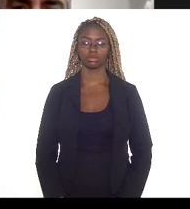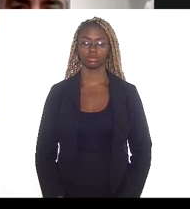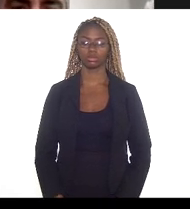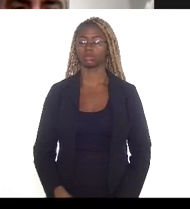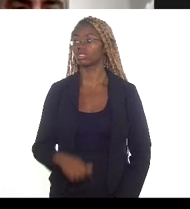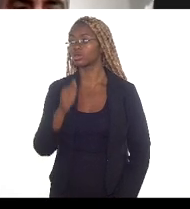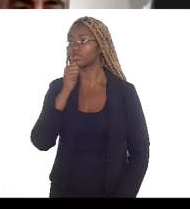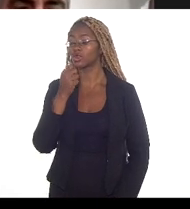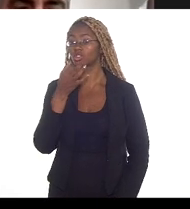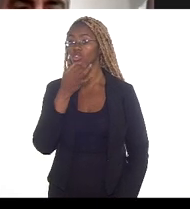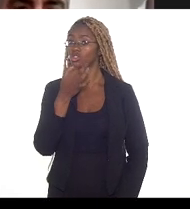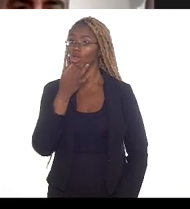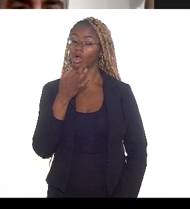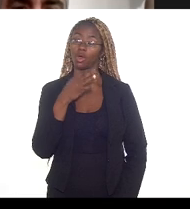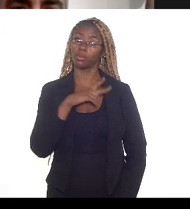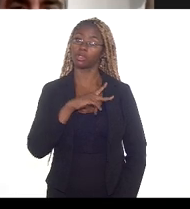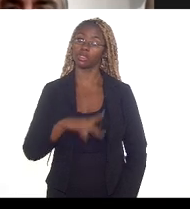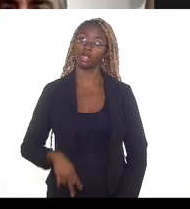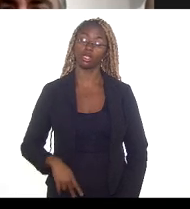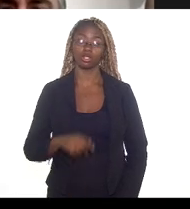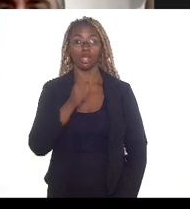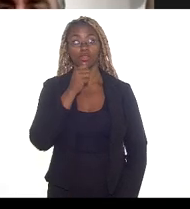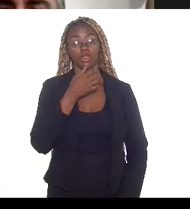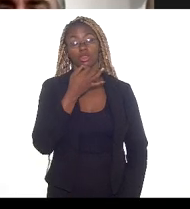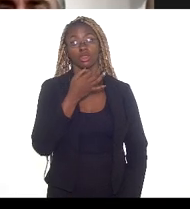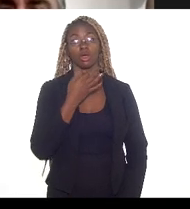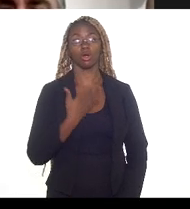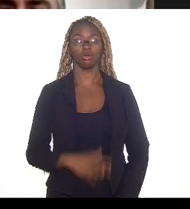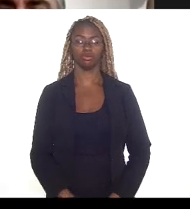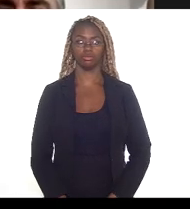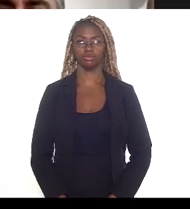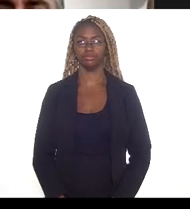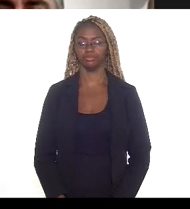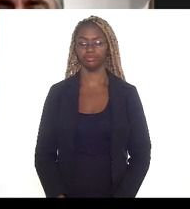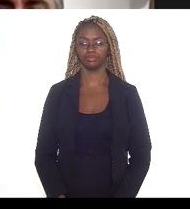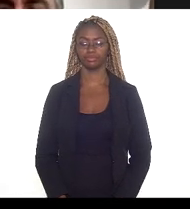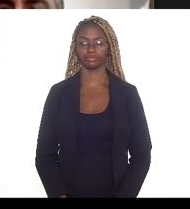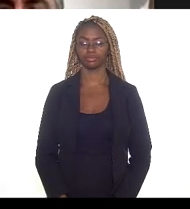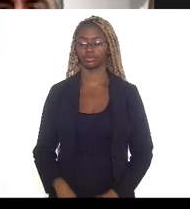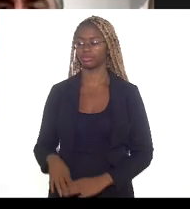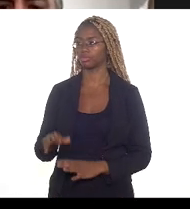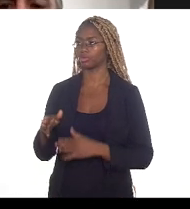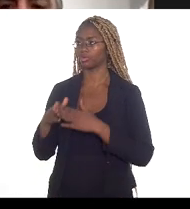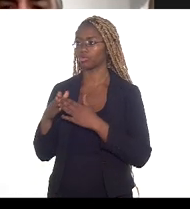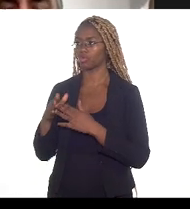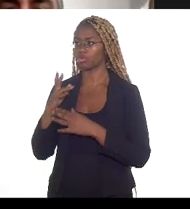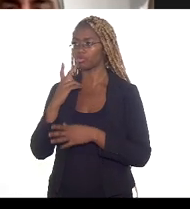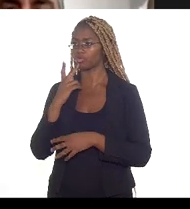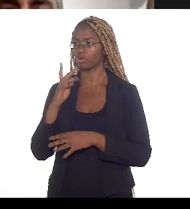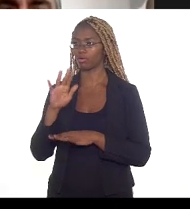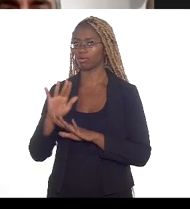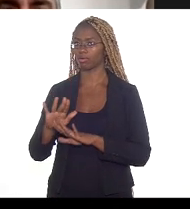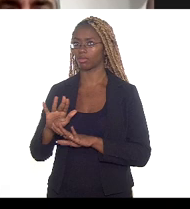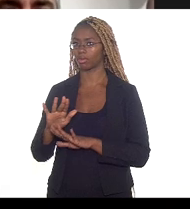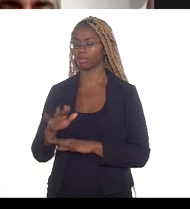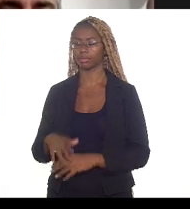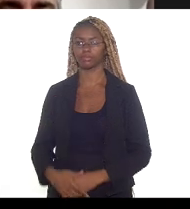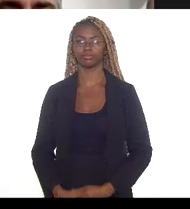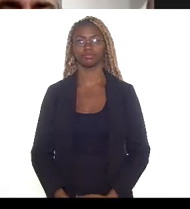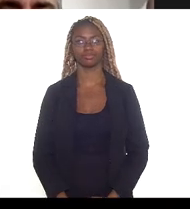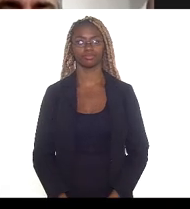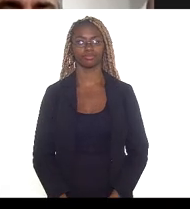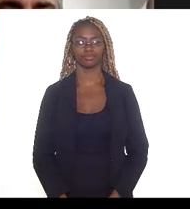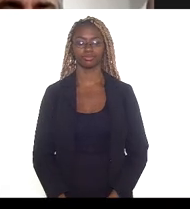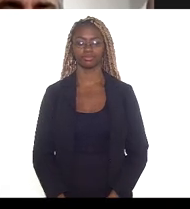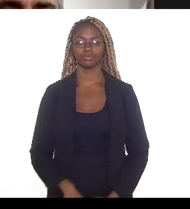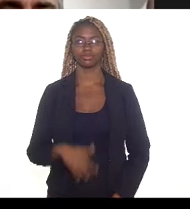sem som. No artigo 2º, tenta botar um parágrafo para falar que a execução do programa de Pelo Rio levará em